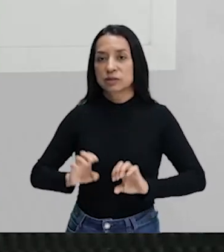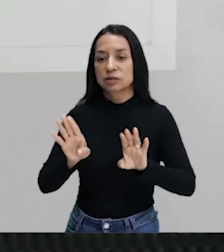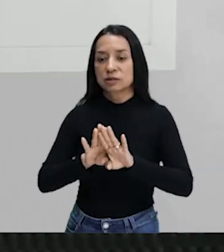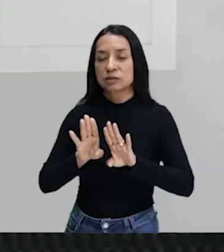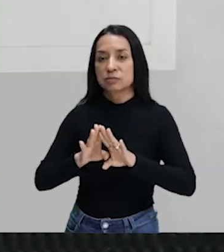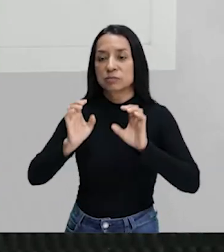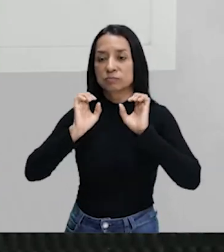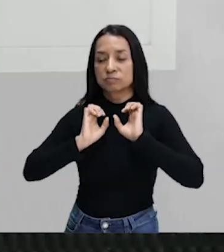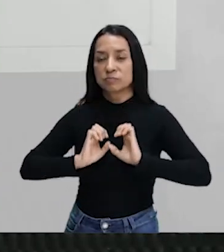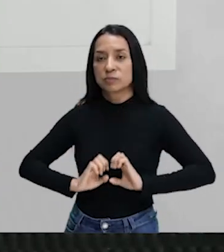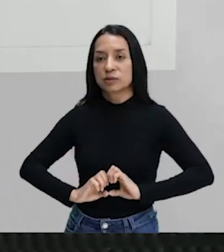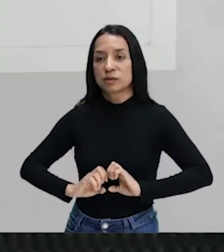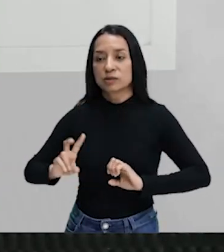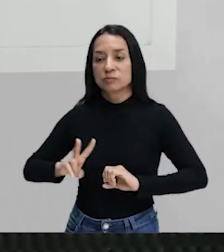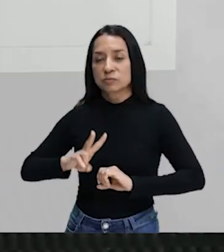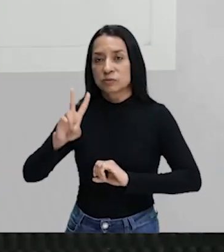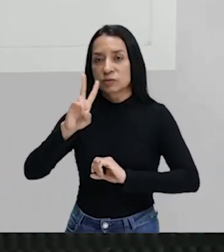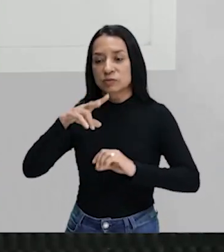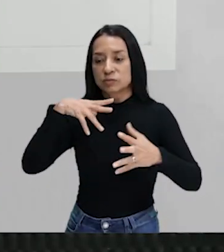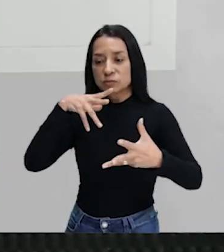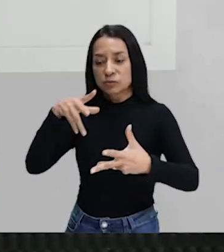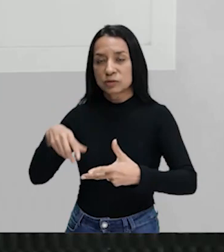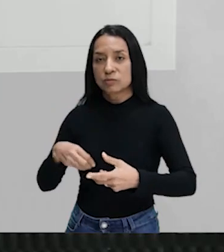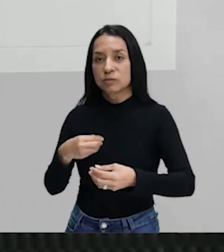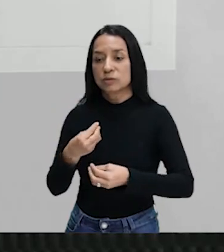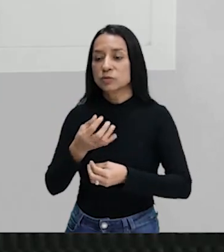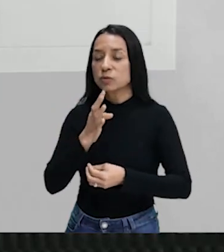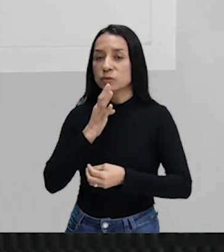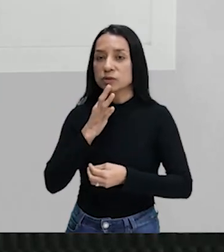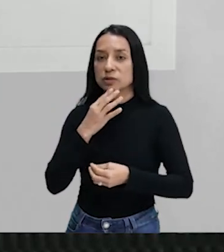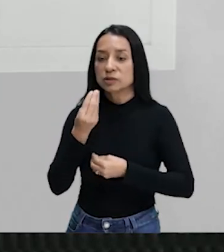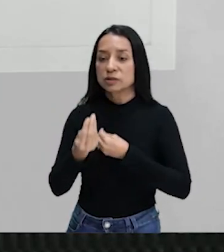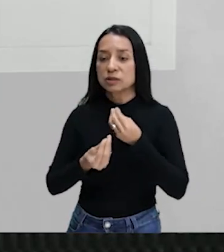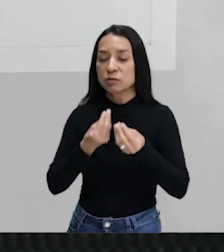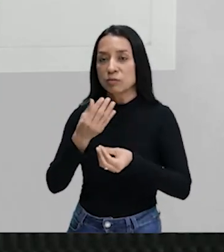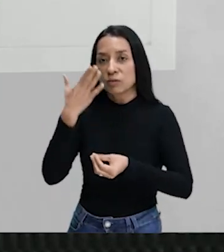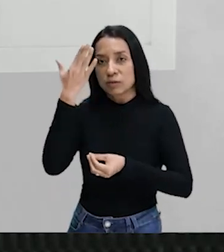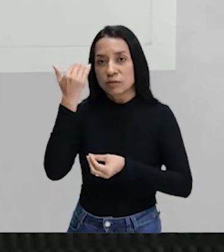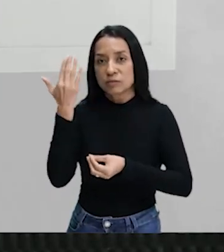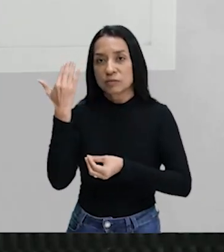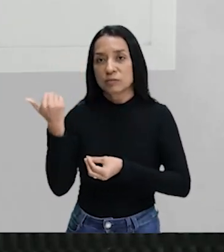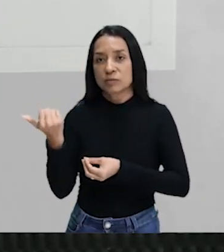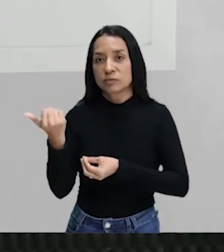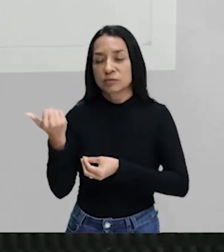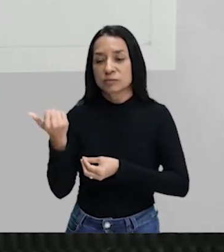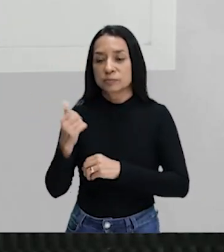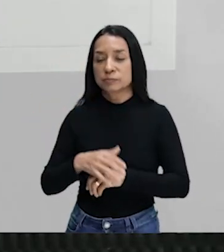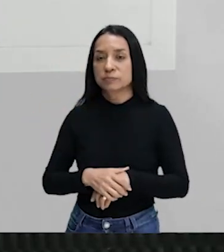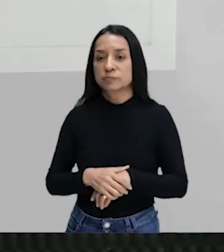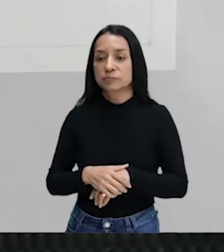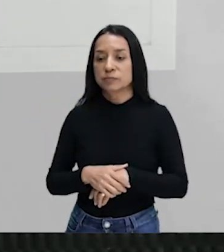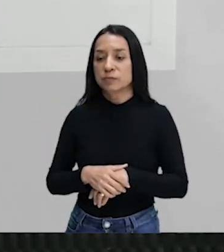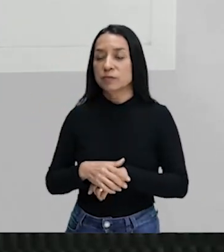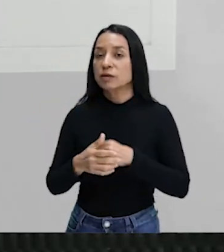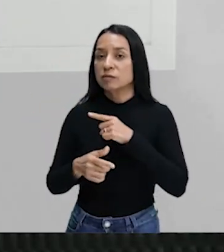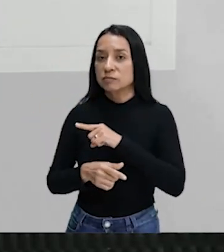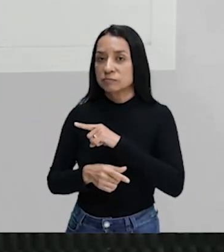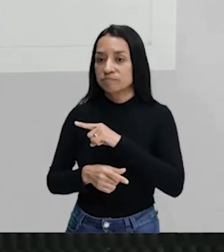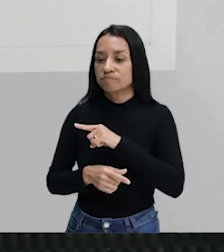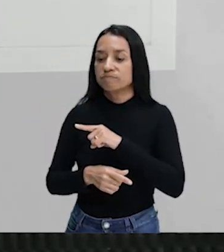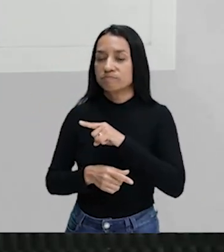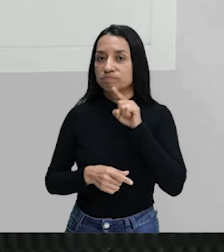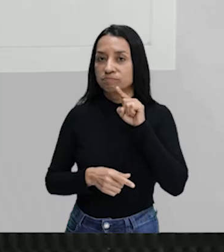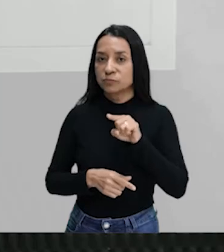das virtudes, mundialmente conhecida, a mais famosa, uma das mais, você que é do terceiro